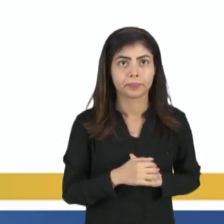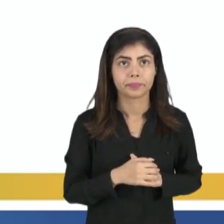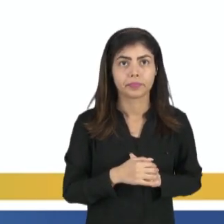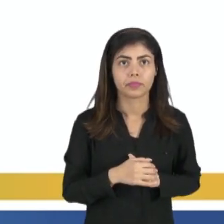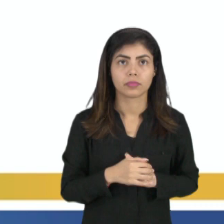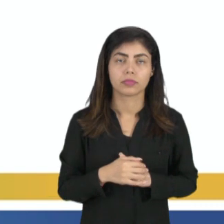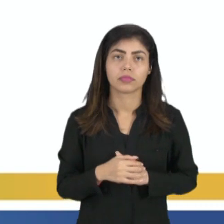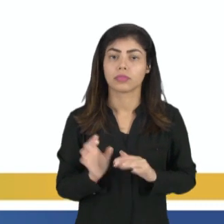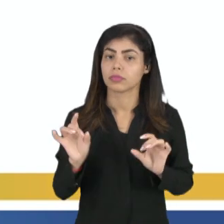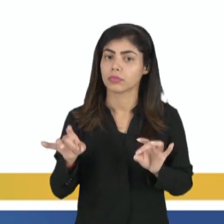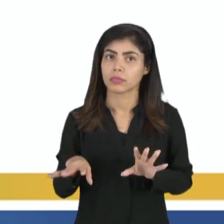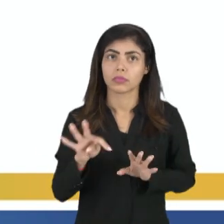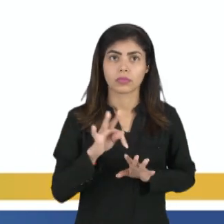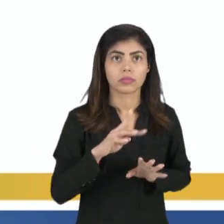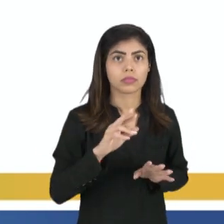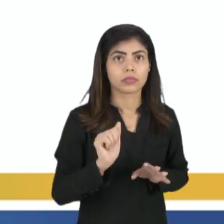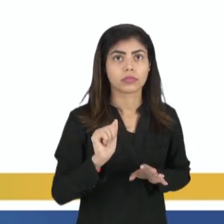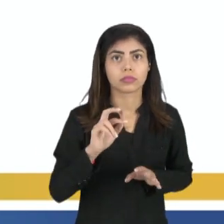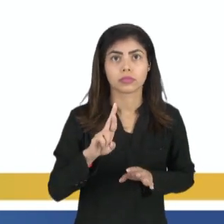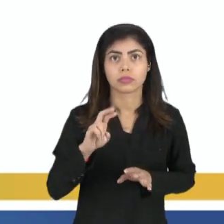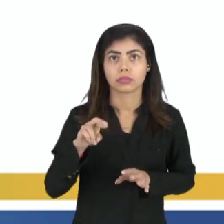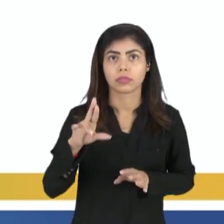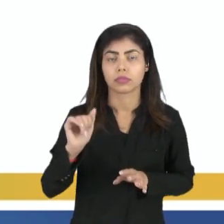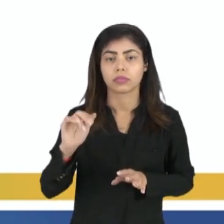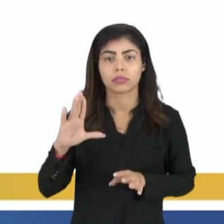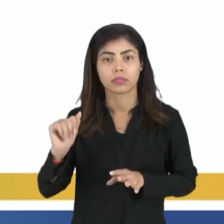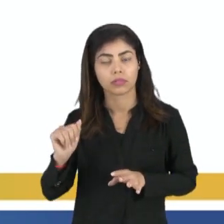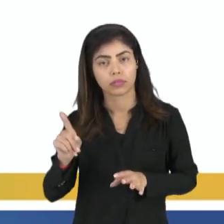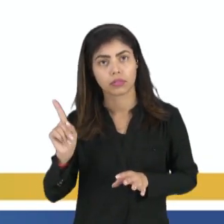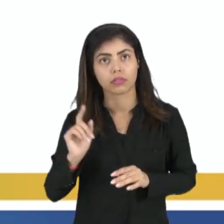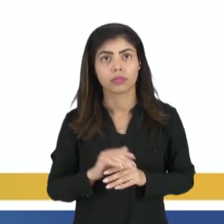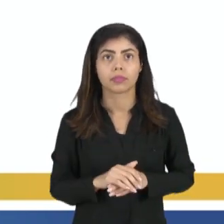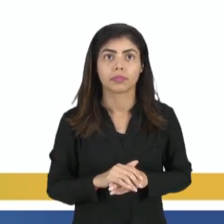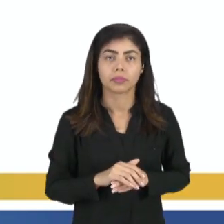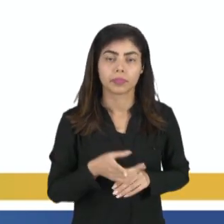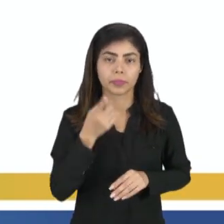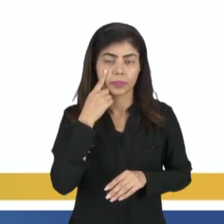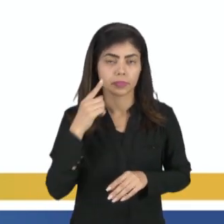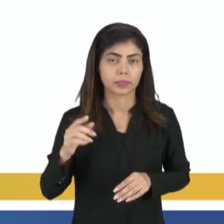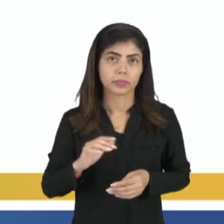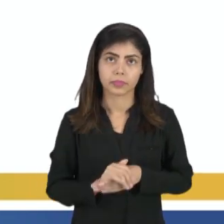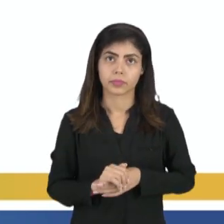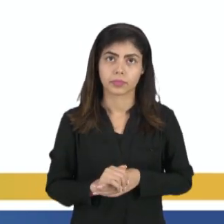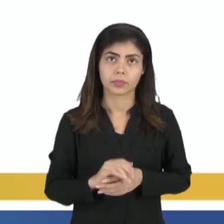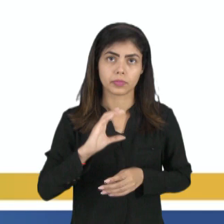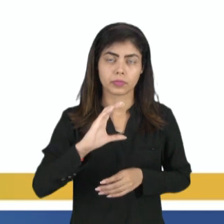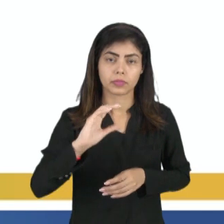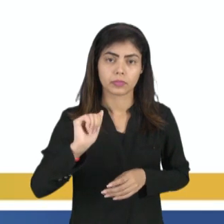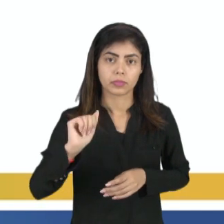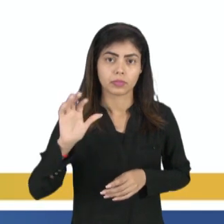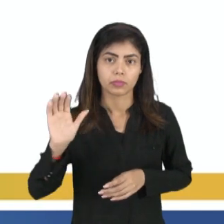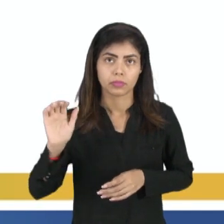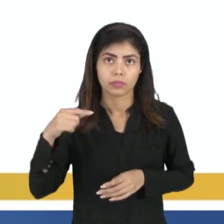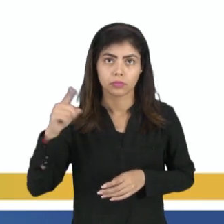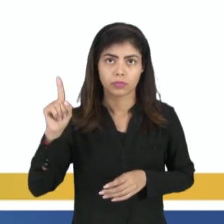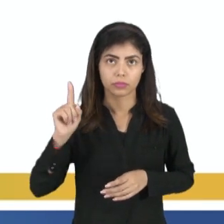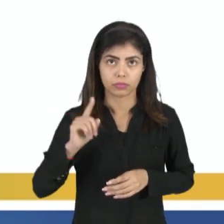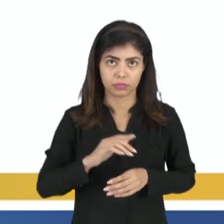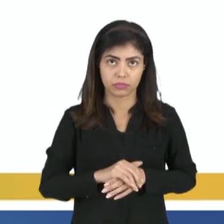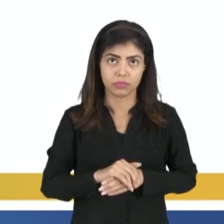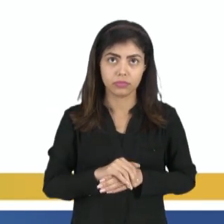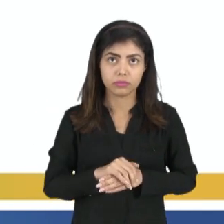também e por último carauacá Leão aí observe a seta Tarauacá